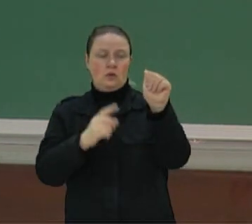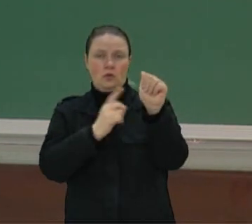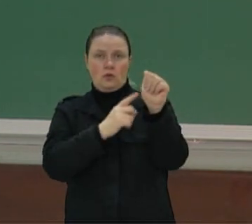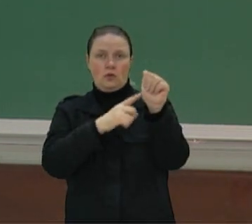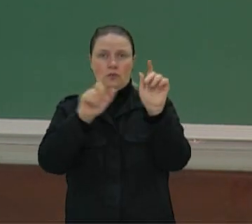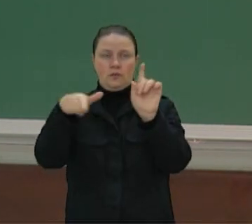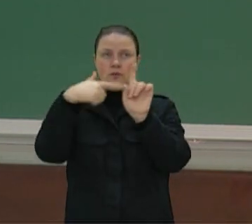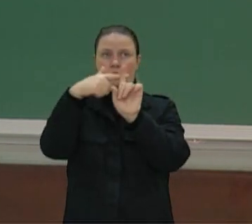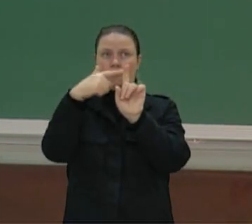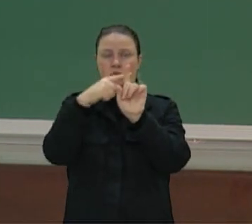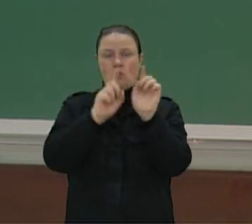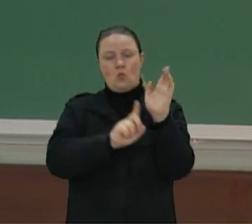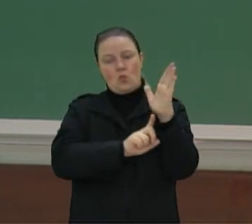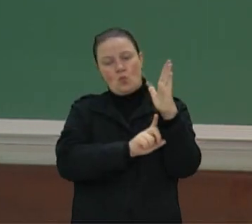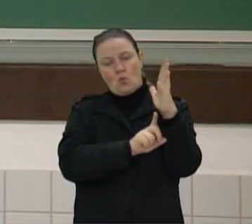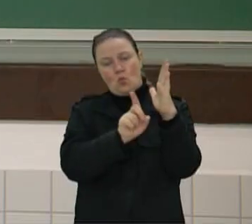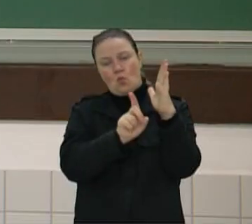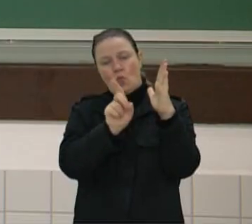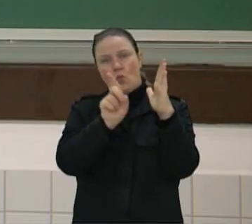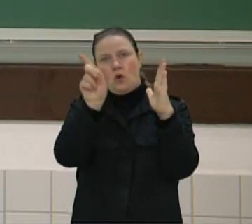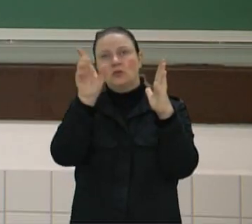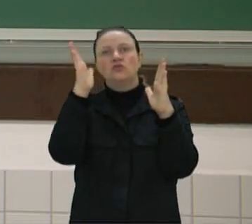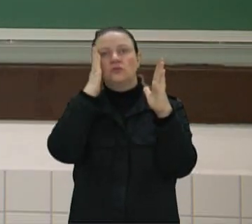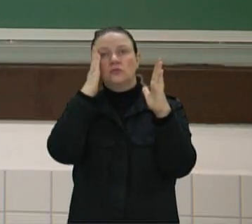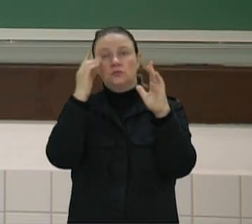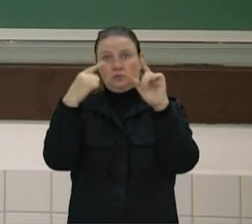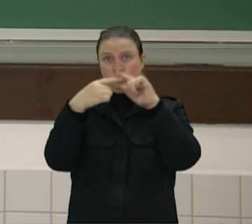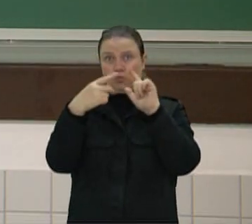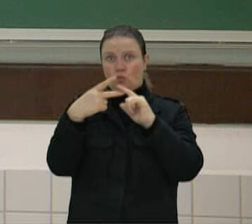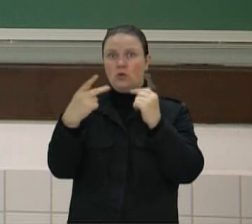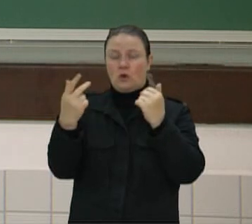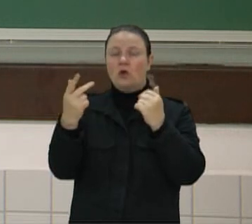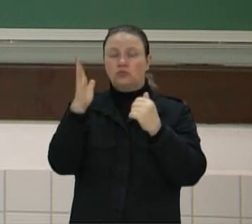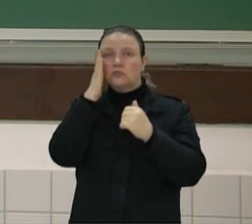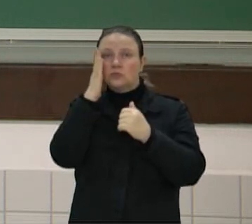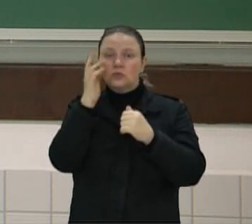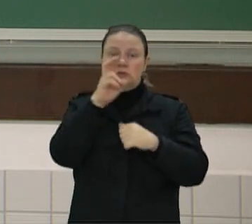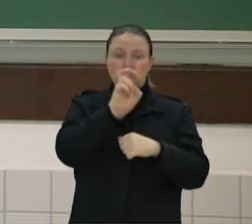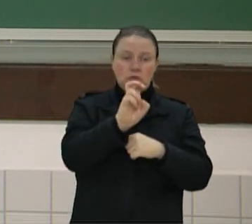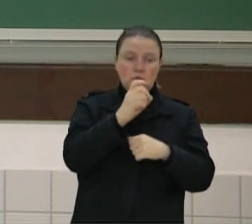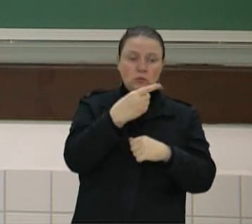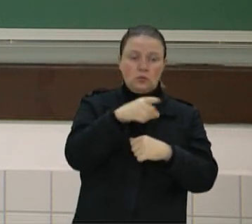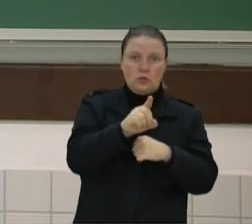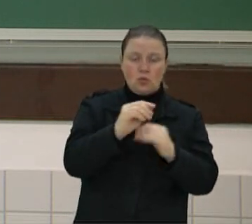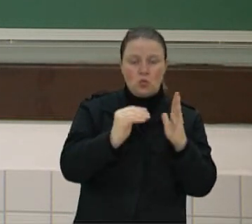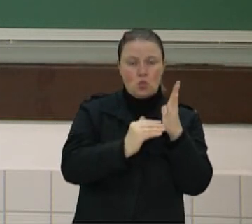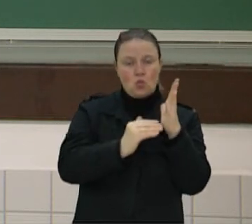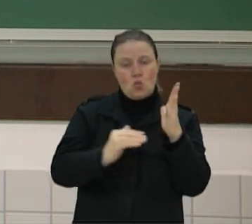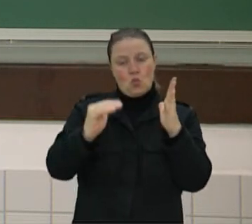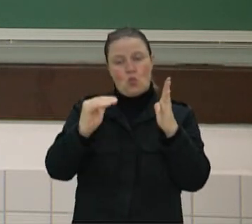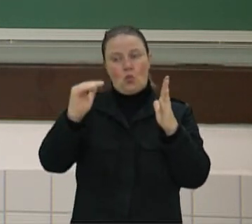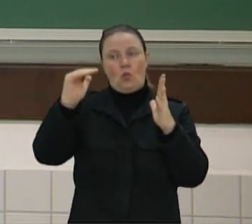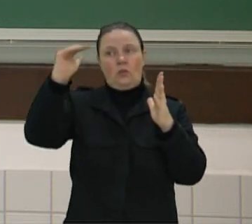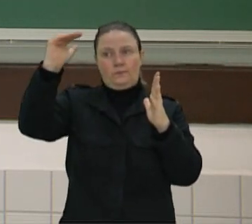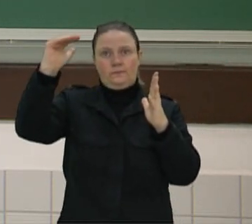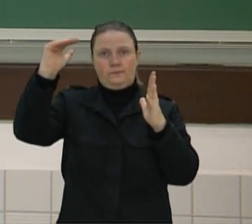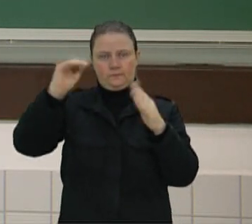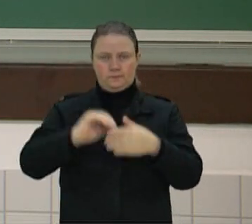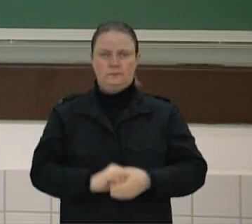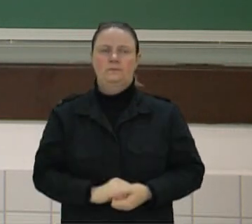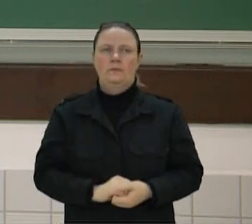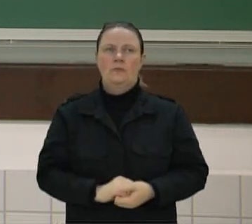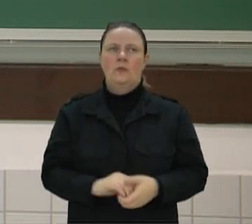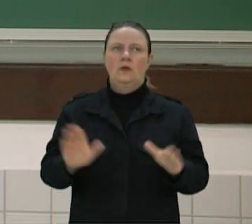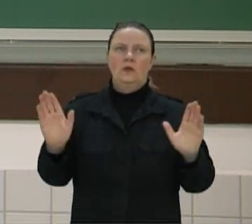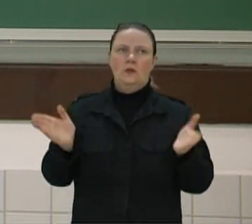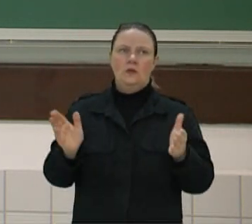então a reta é crescente. Então já sei duas coisas, que parte dos 5.000 e que vai crescendo. Maravilha. Mais